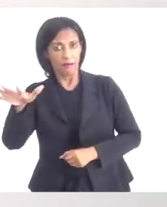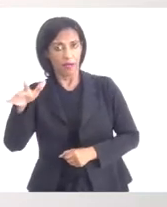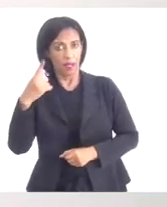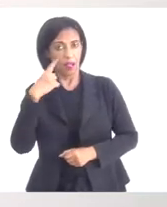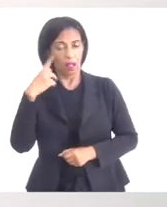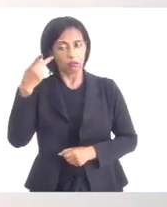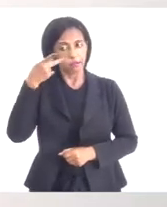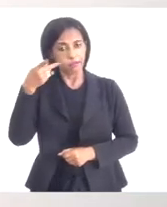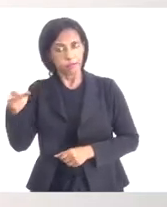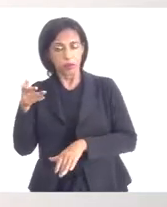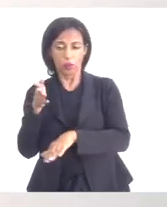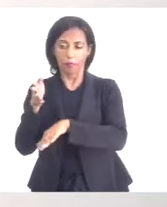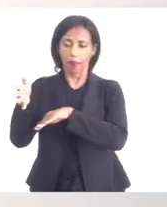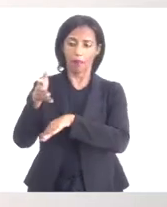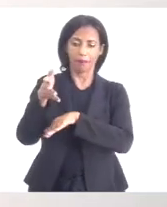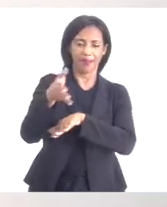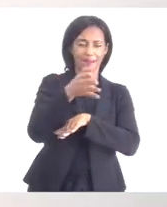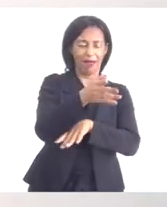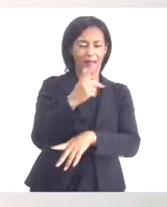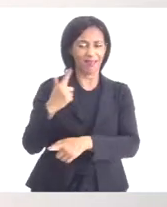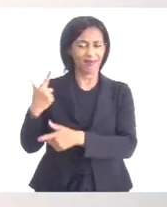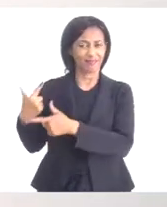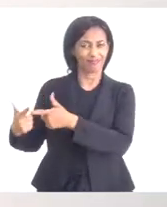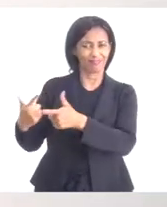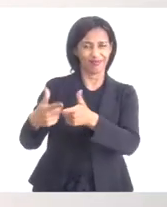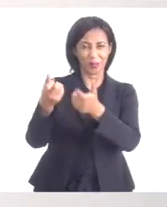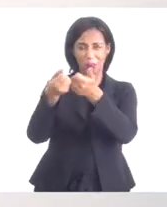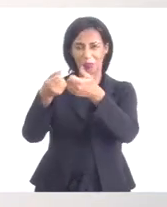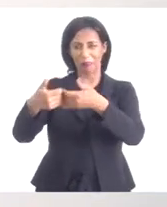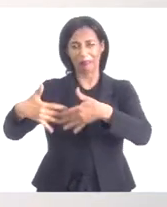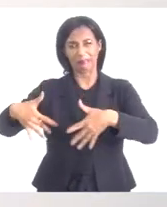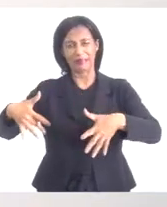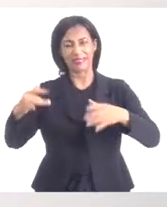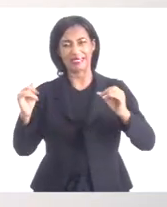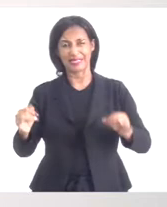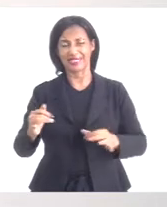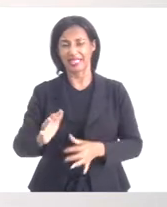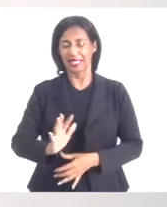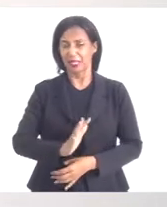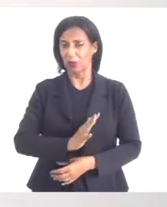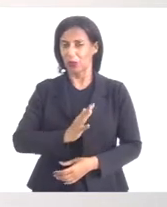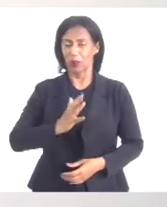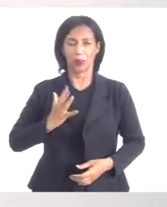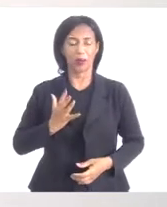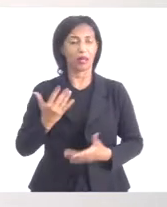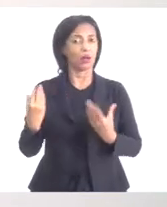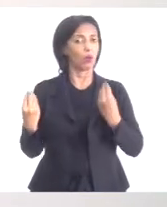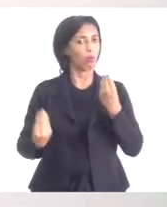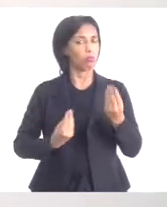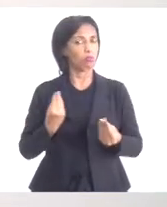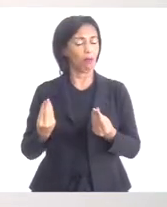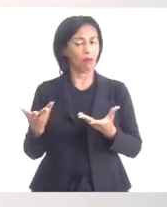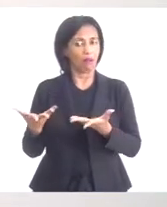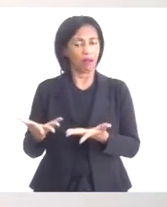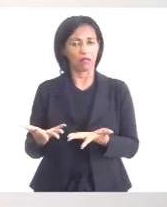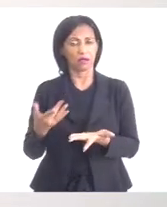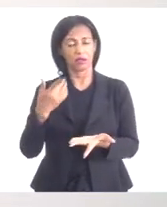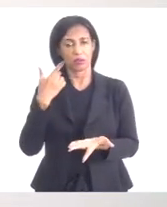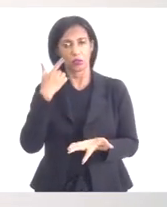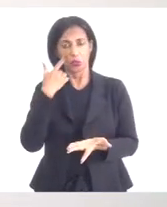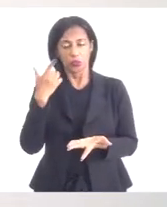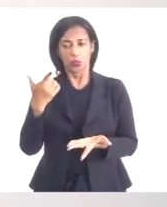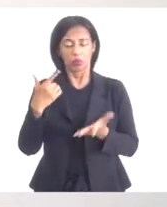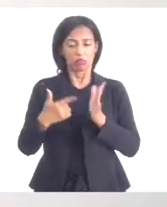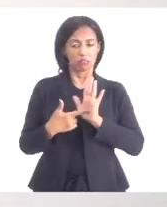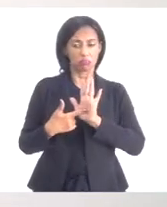gente pode visitar a situação de precariedade é escandalosa e a óbvio que quando a gente